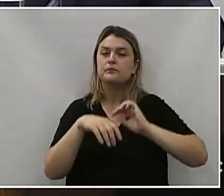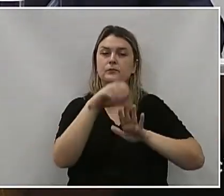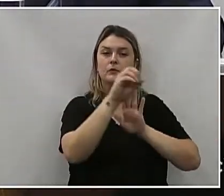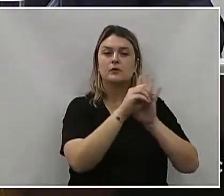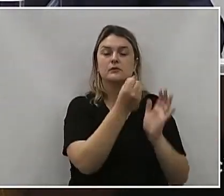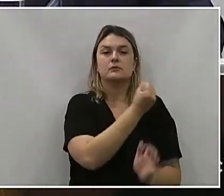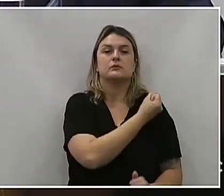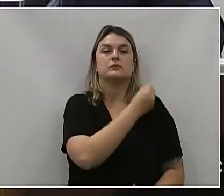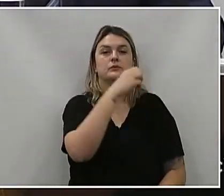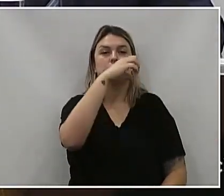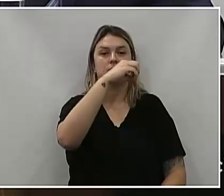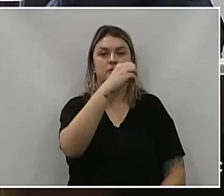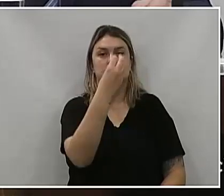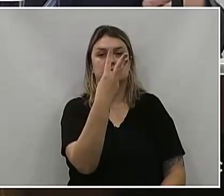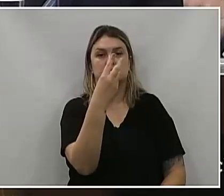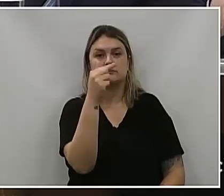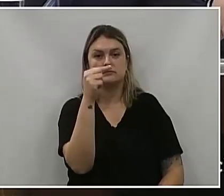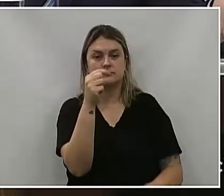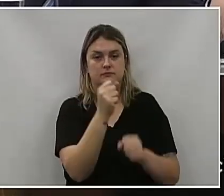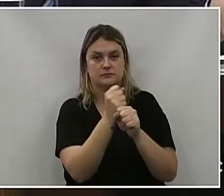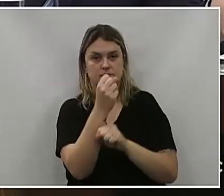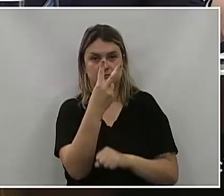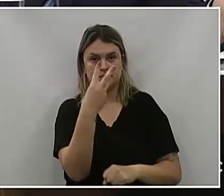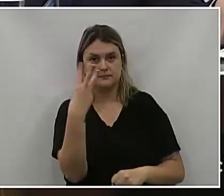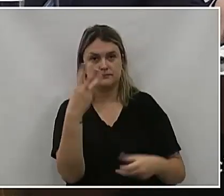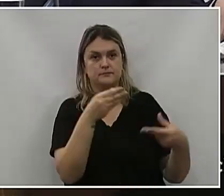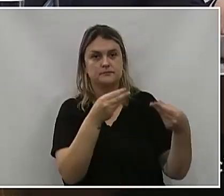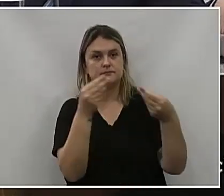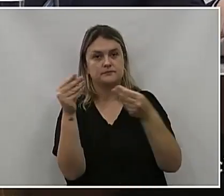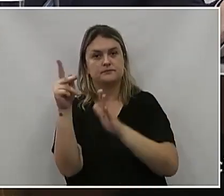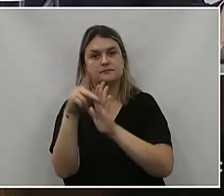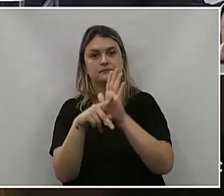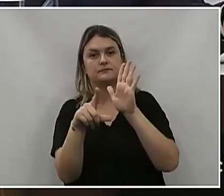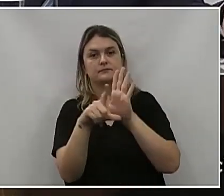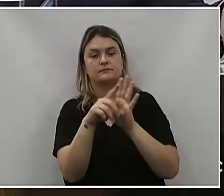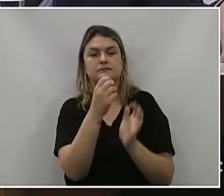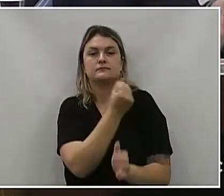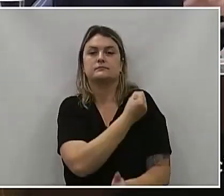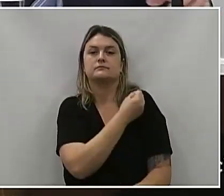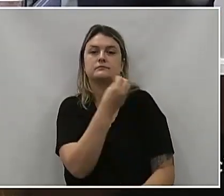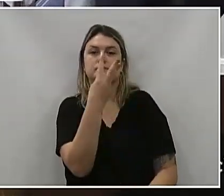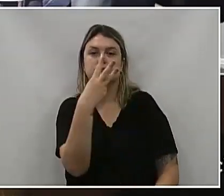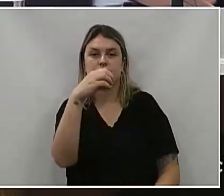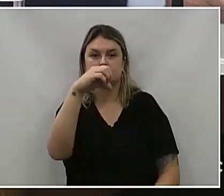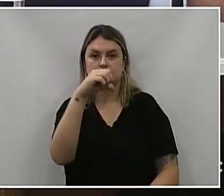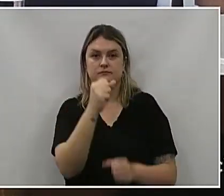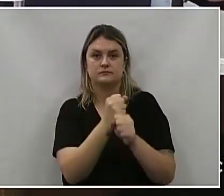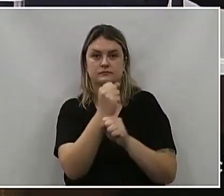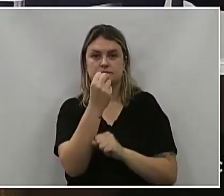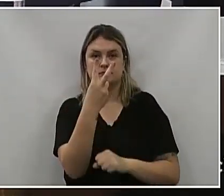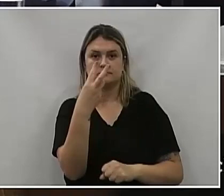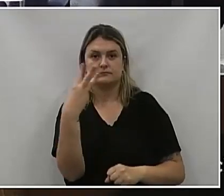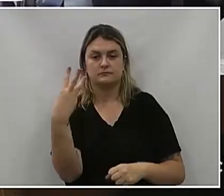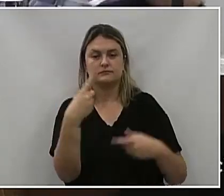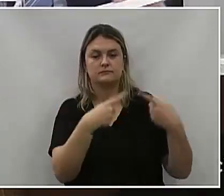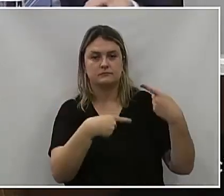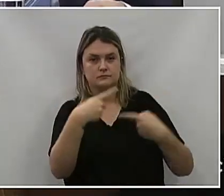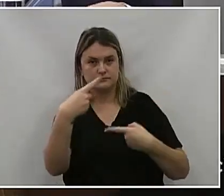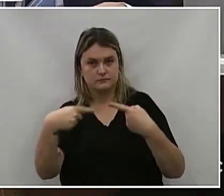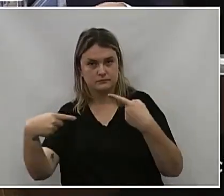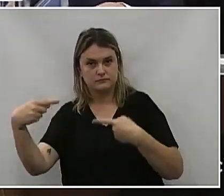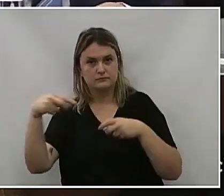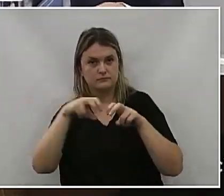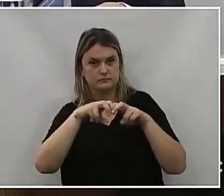Ofício de número 937 de 2023, encaminha projeto de lei ordinária número 39 de 2023 para